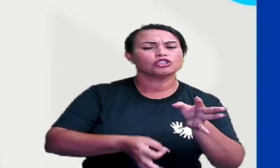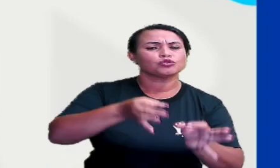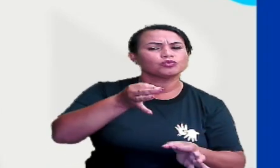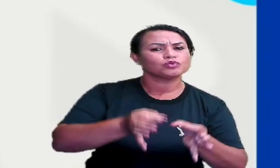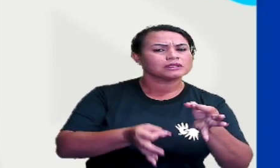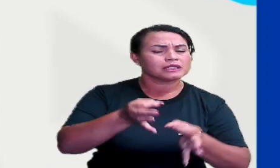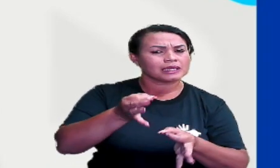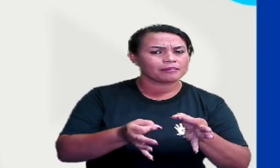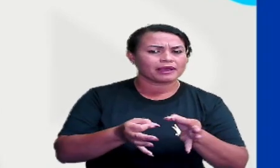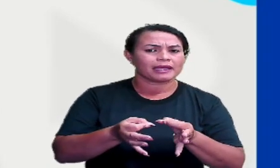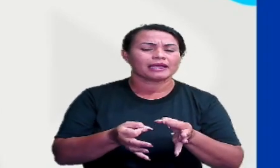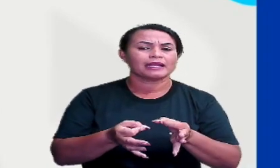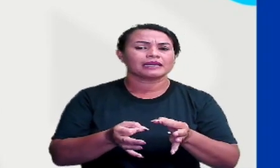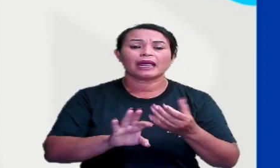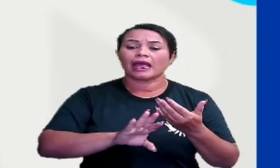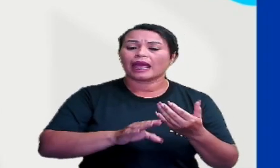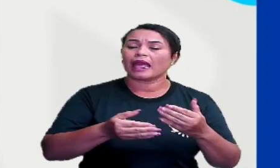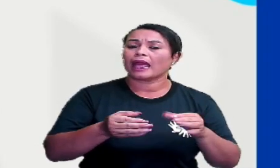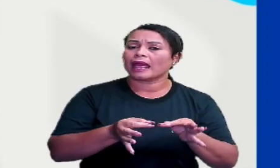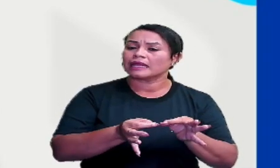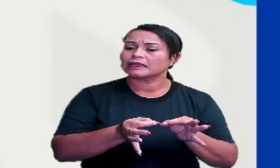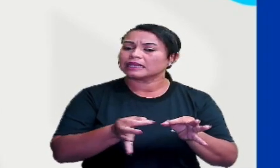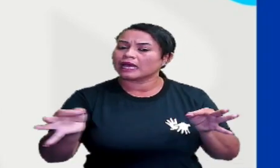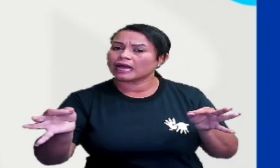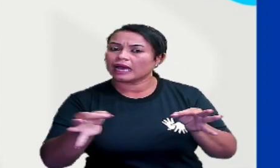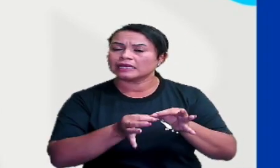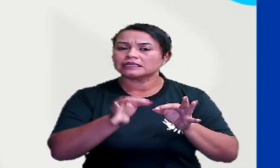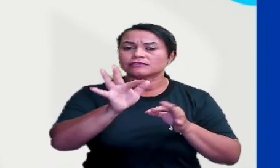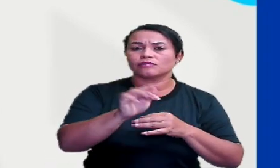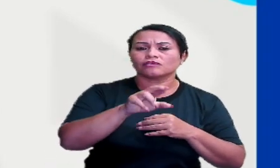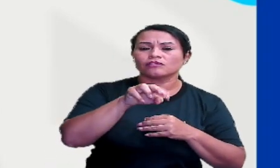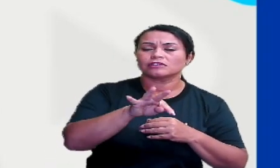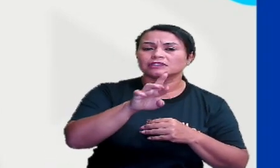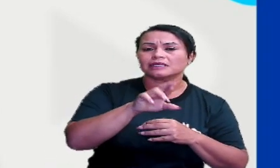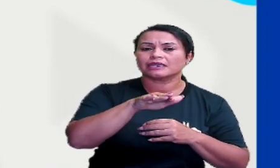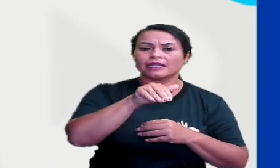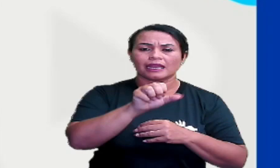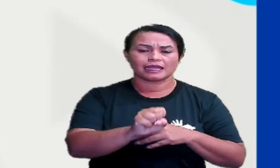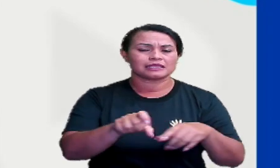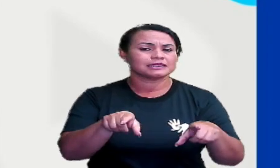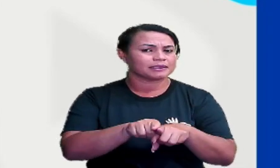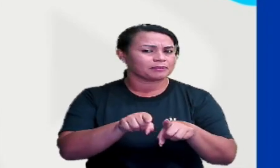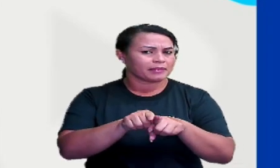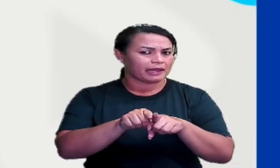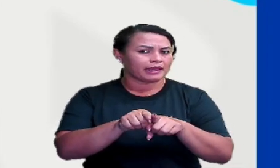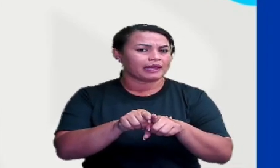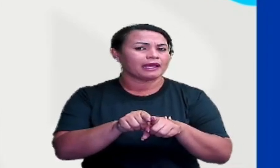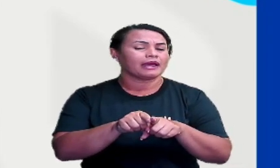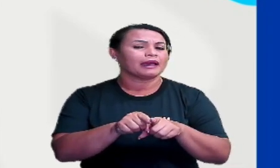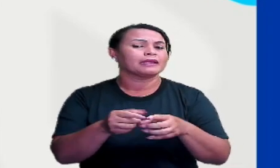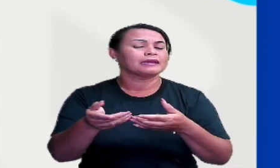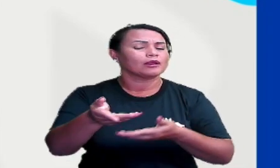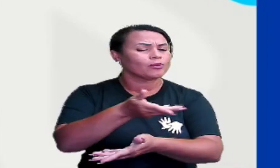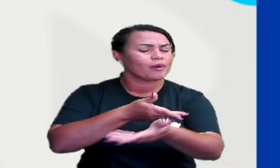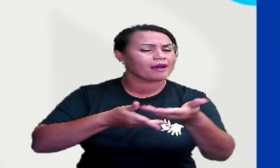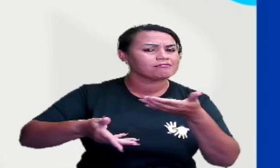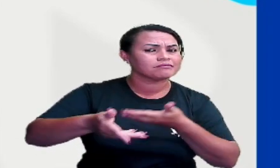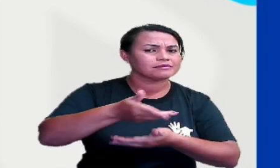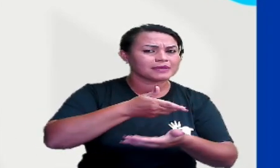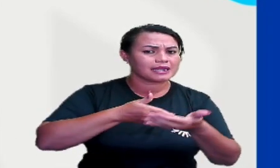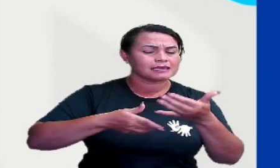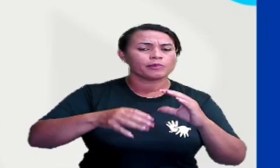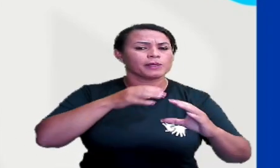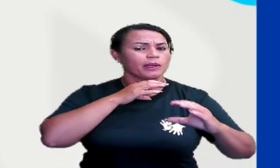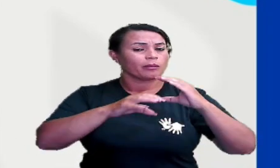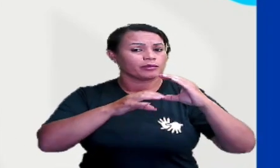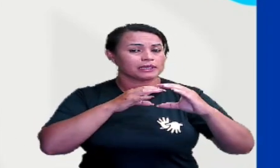juridicamente. As fronteiras são mais fluidas e há mais comunicação e interação. Então,